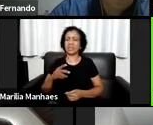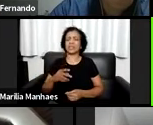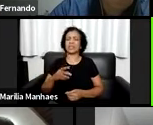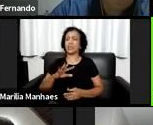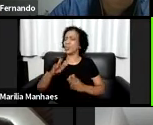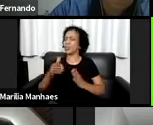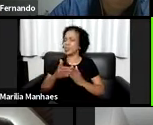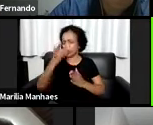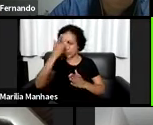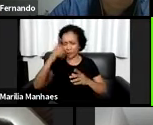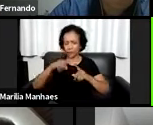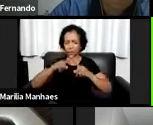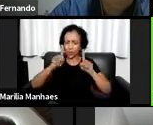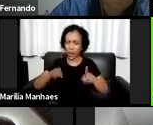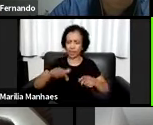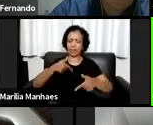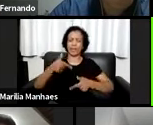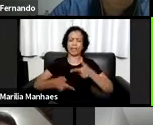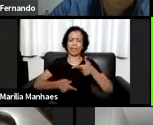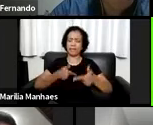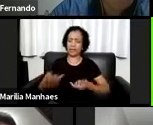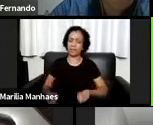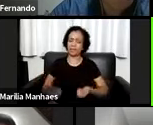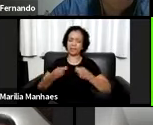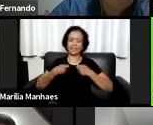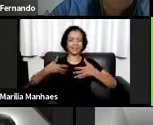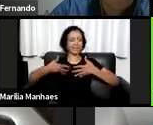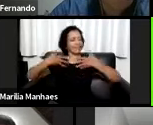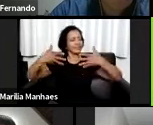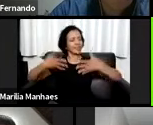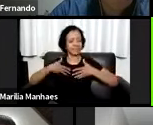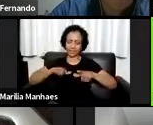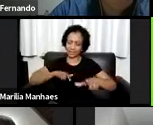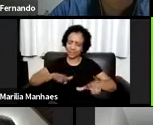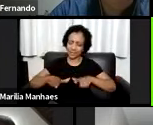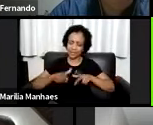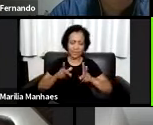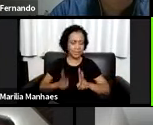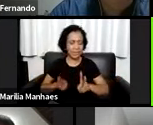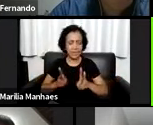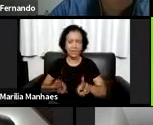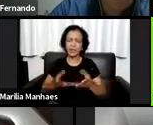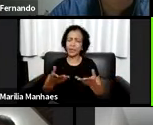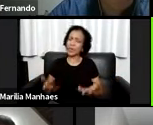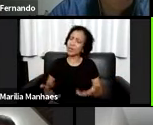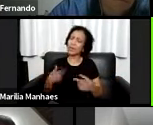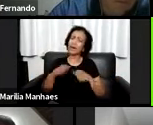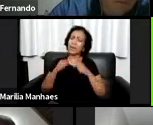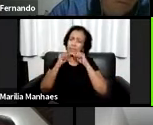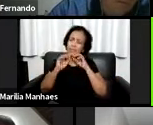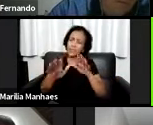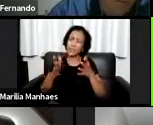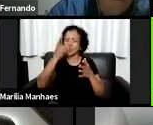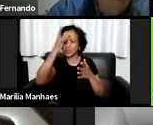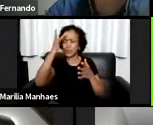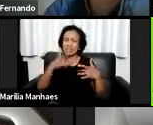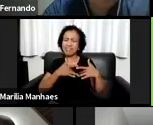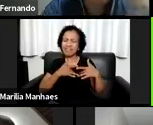alegria e entusiasmo de coração. Ó Deus, tem misericórdia daqueles que estão na linha de frente, os funcionários